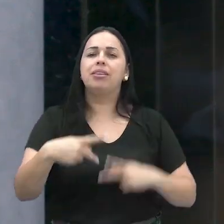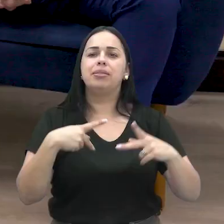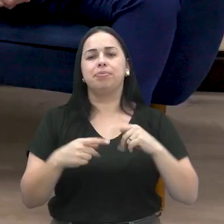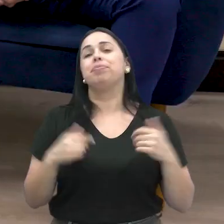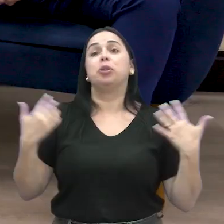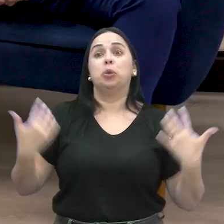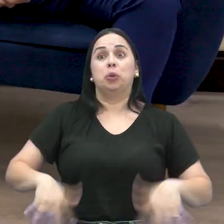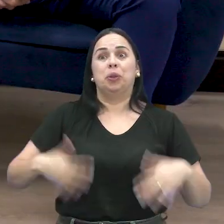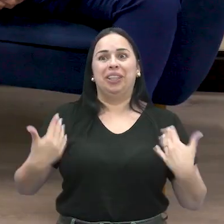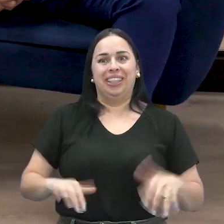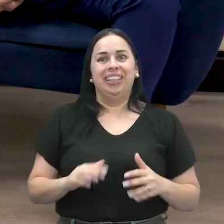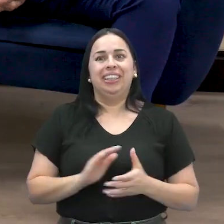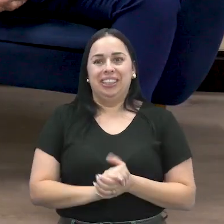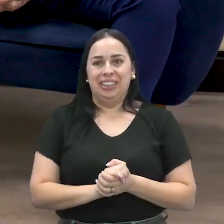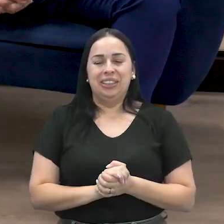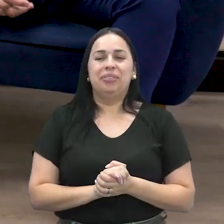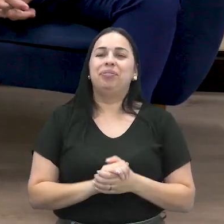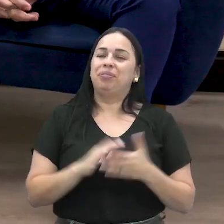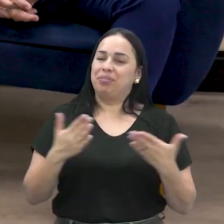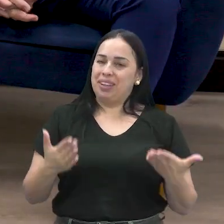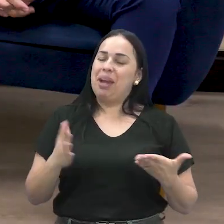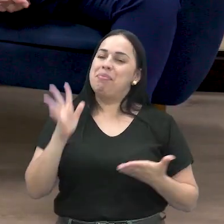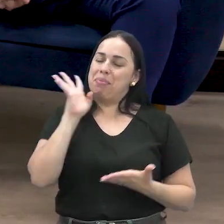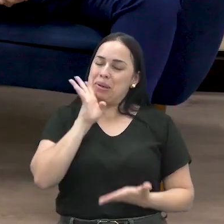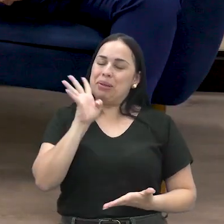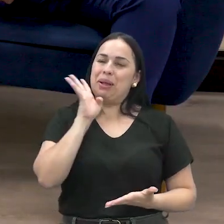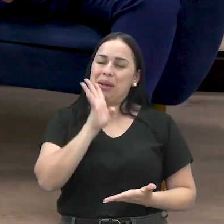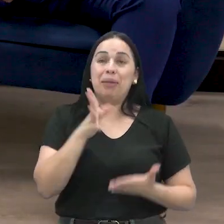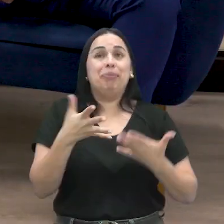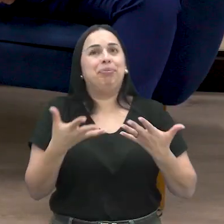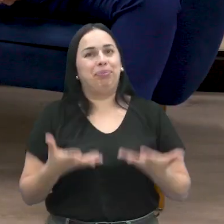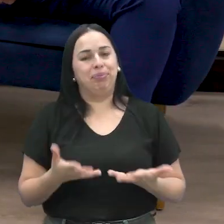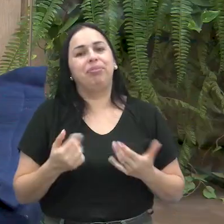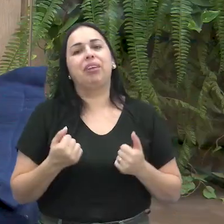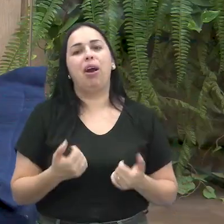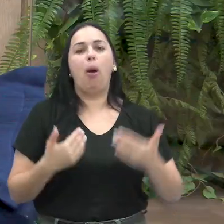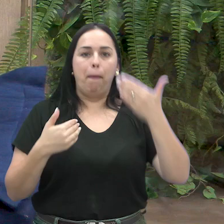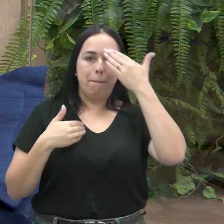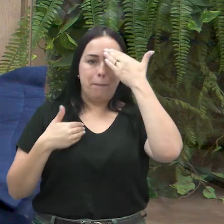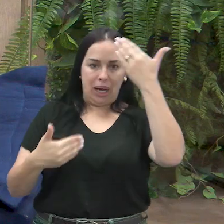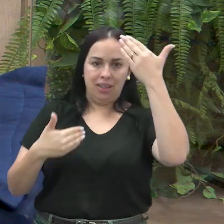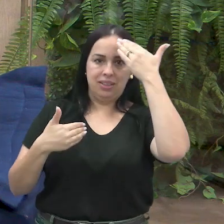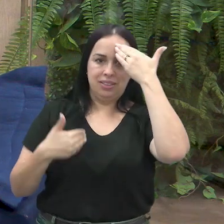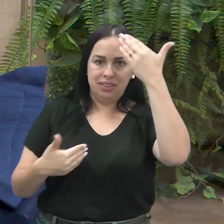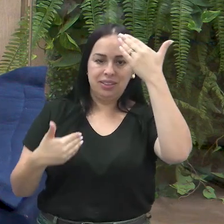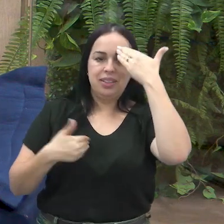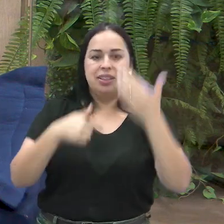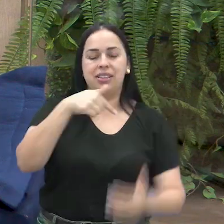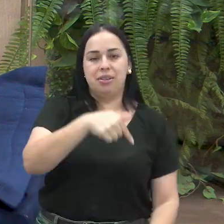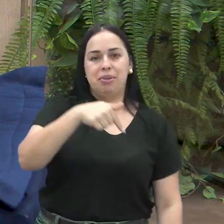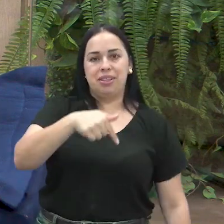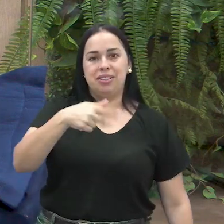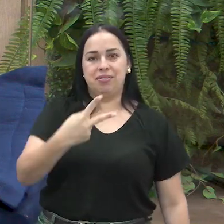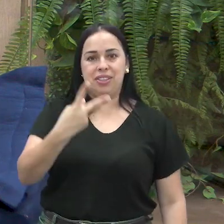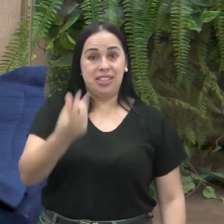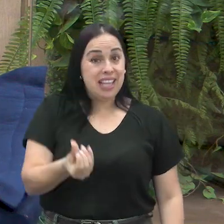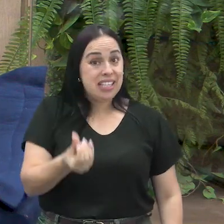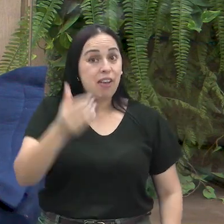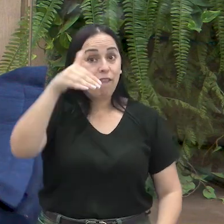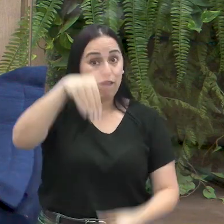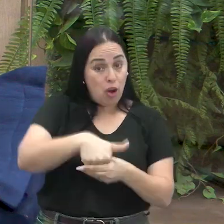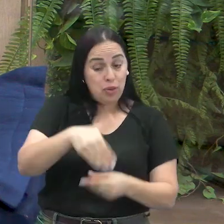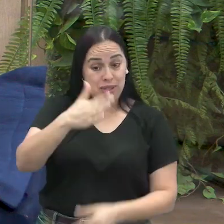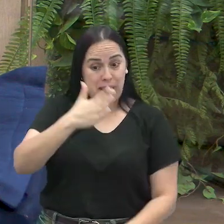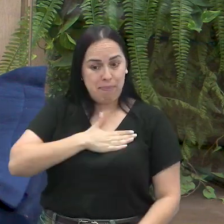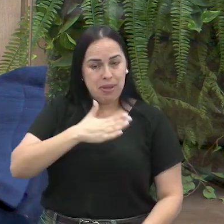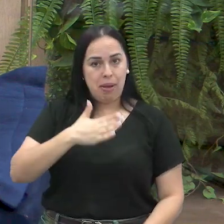população. Vamos lá, né? Esse finalzinho sempre é bacana. Gostaria de agradecer os